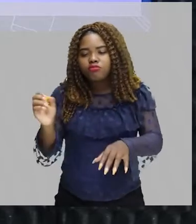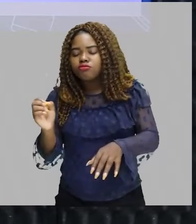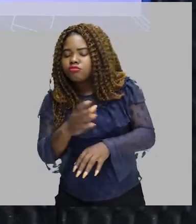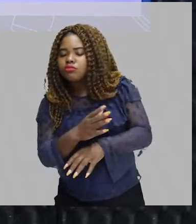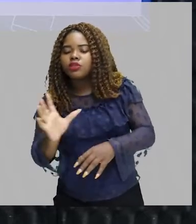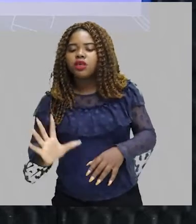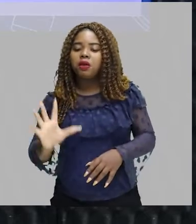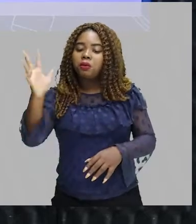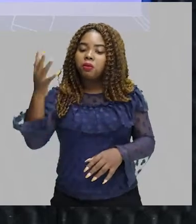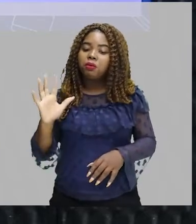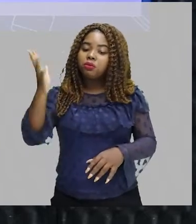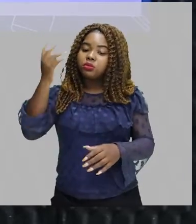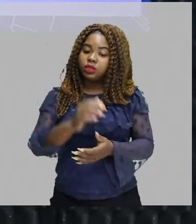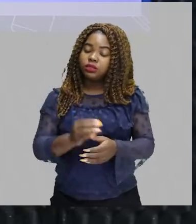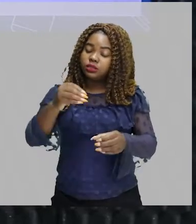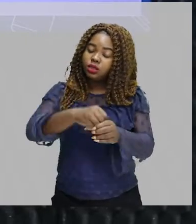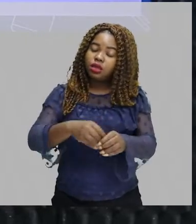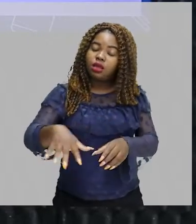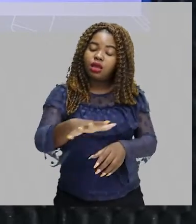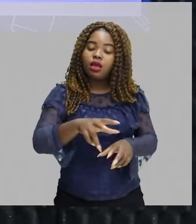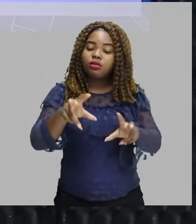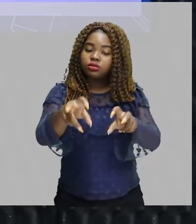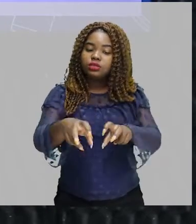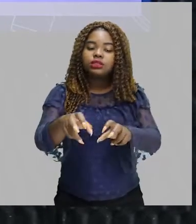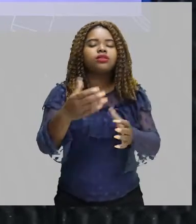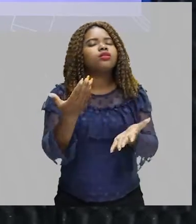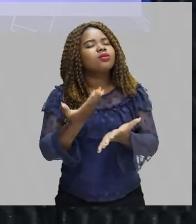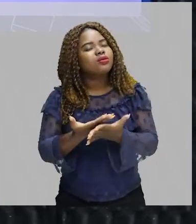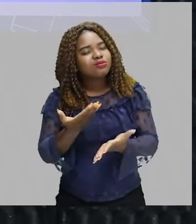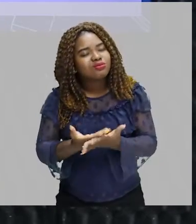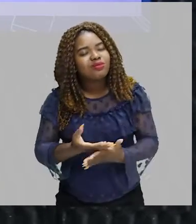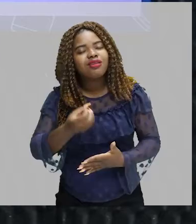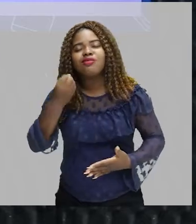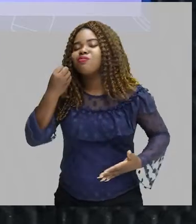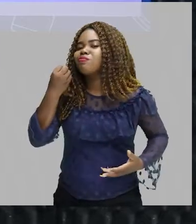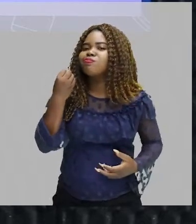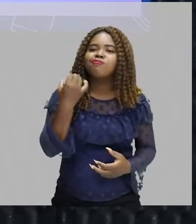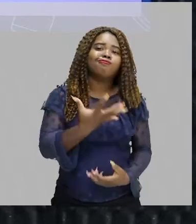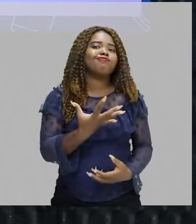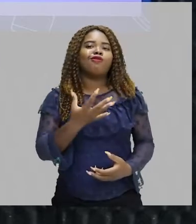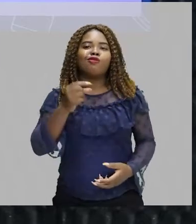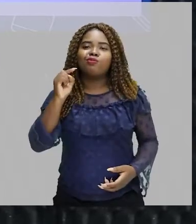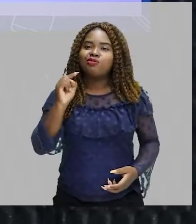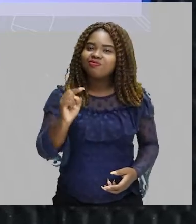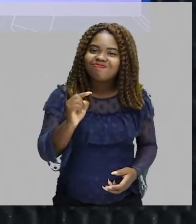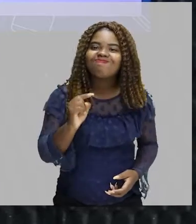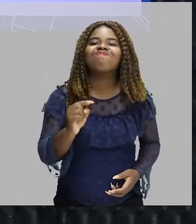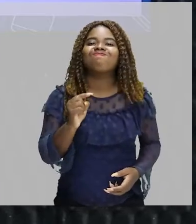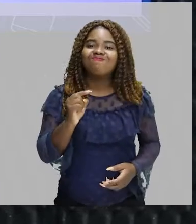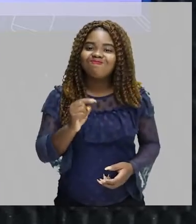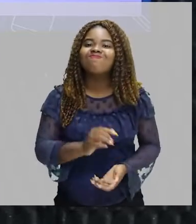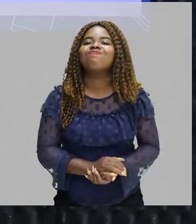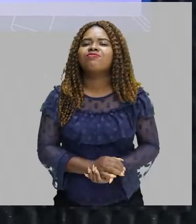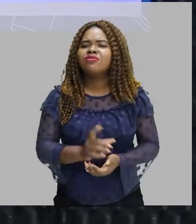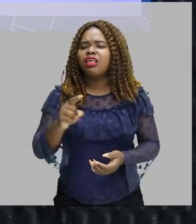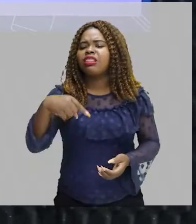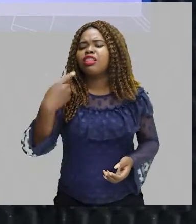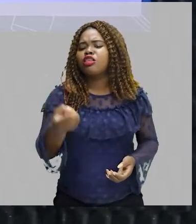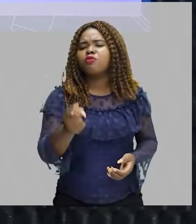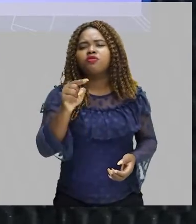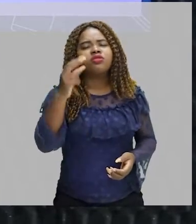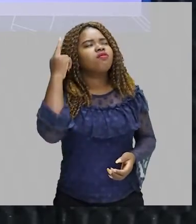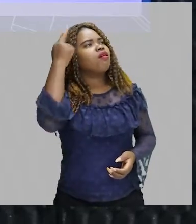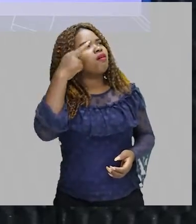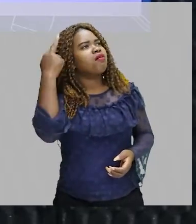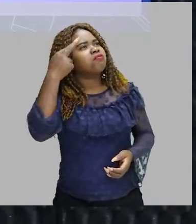vêm ocorrendo dentro do espaço rural. Beleza? Então, é uma aula aí bem legal, uma aula bem atual, que tu vai aí depois ver, realmente